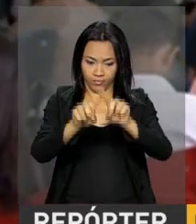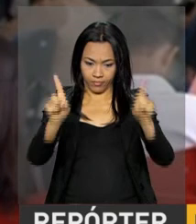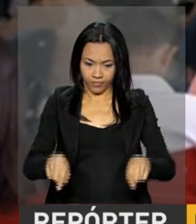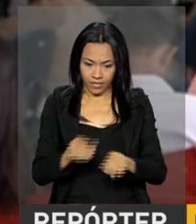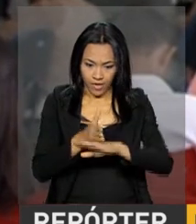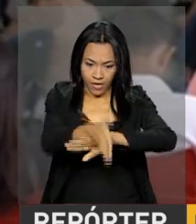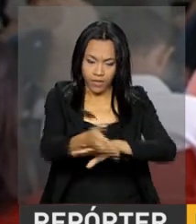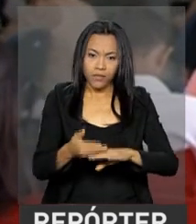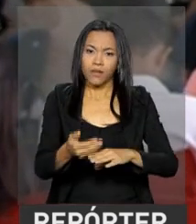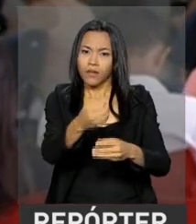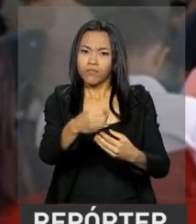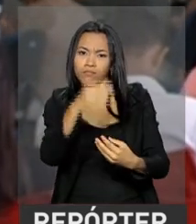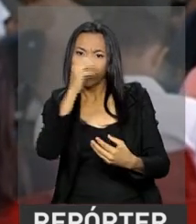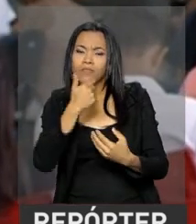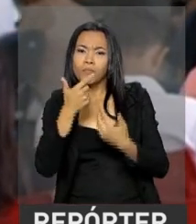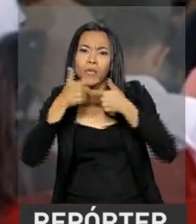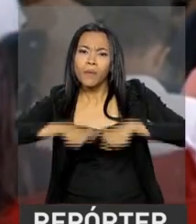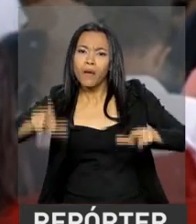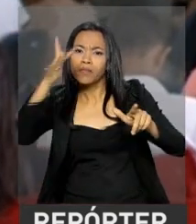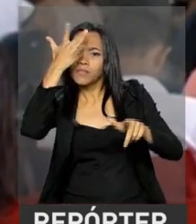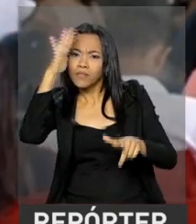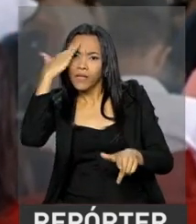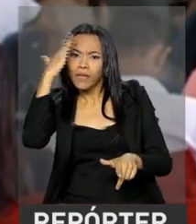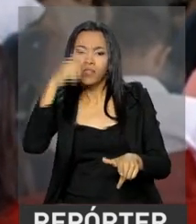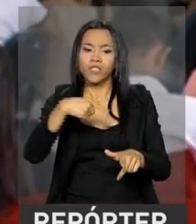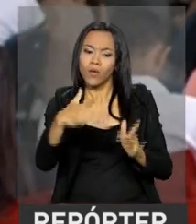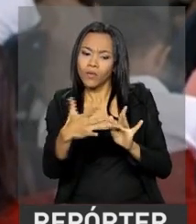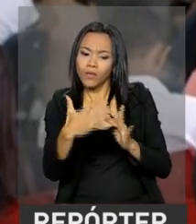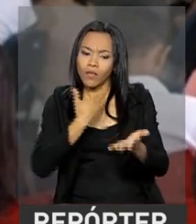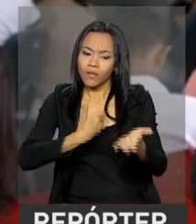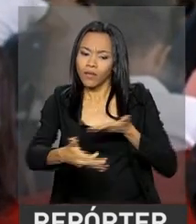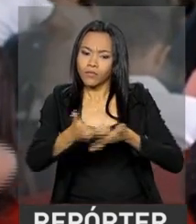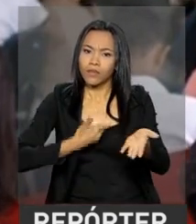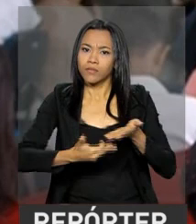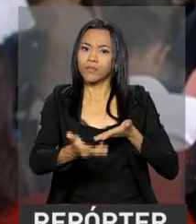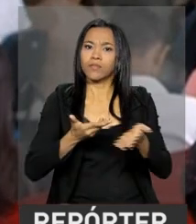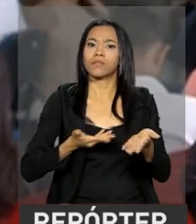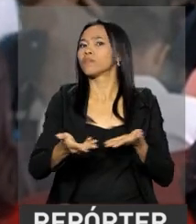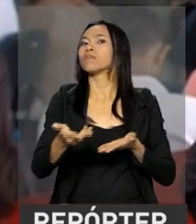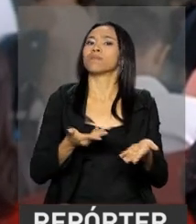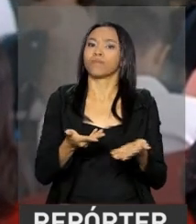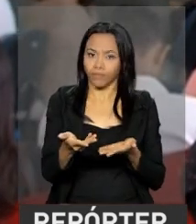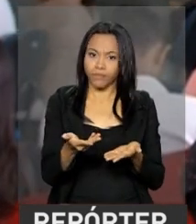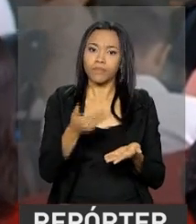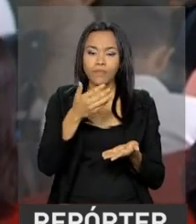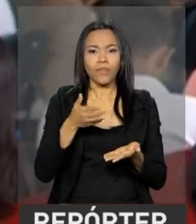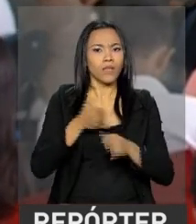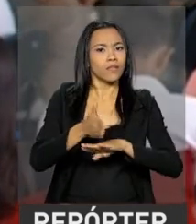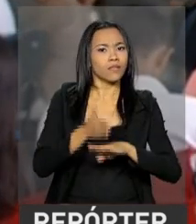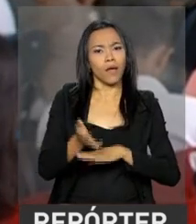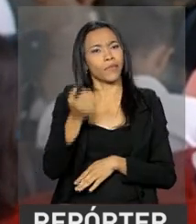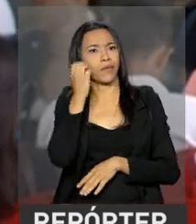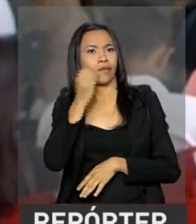acessível e ela tem uma interatividade que permite o participante é acessar pelo